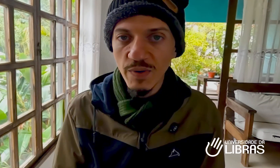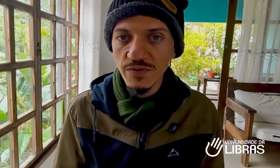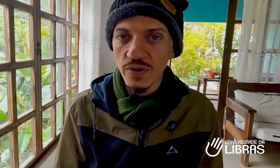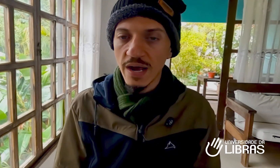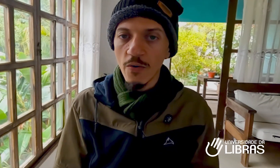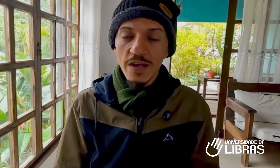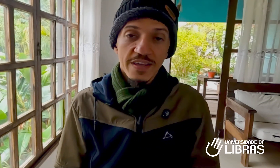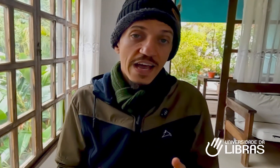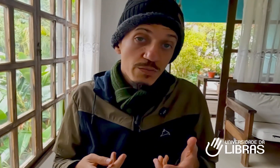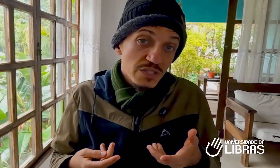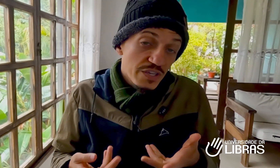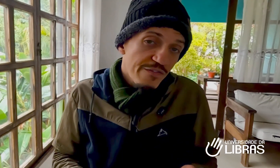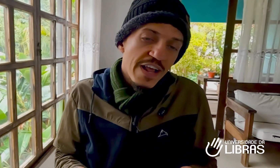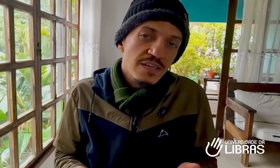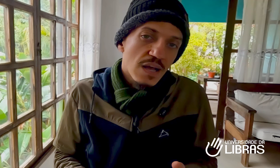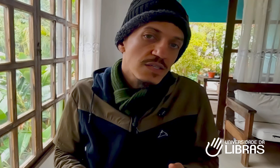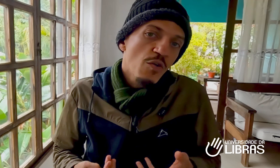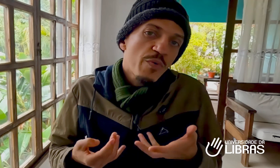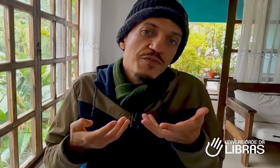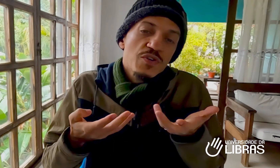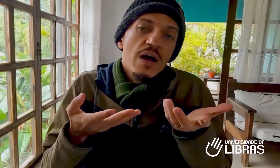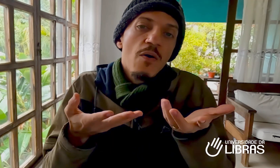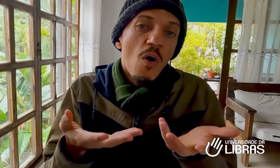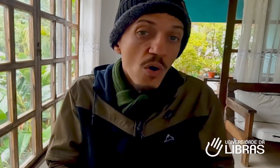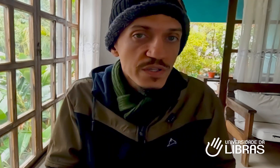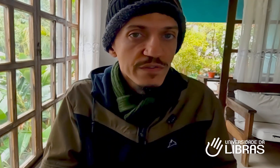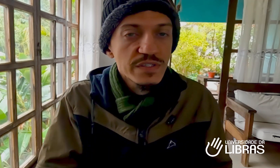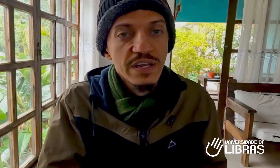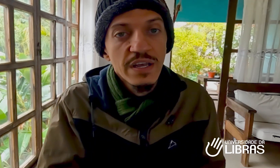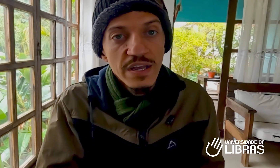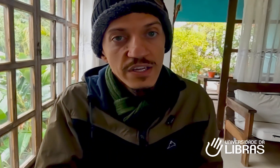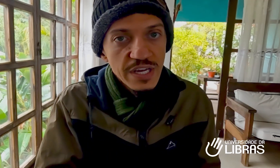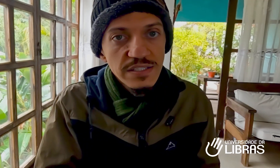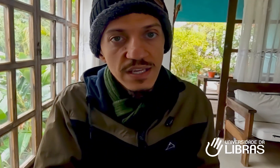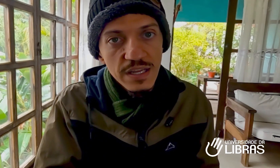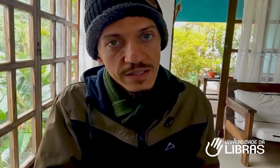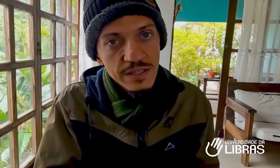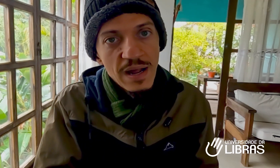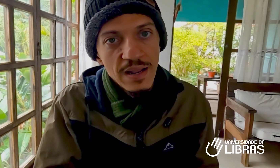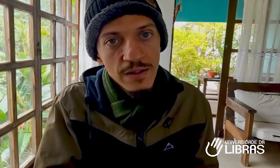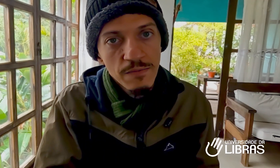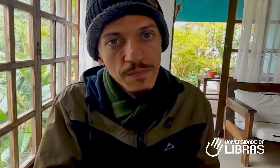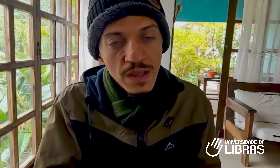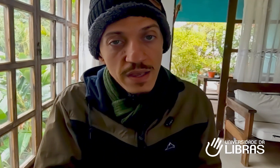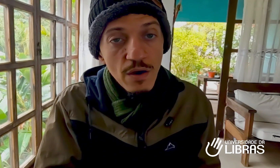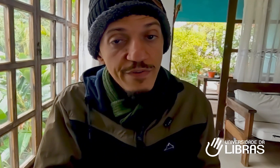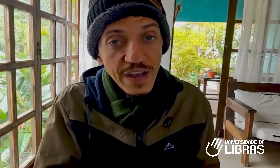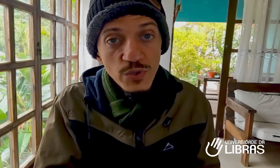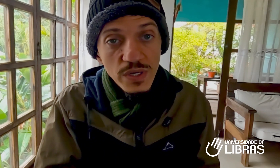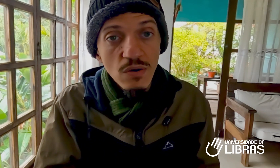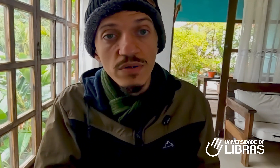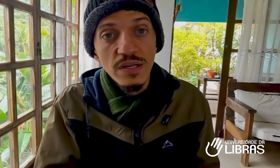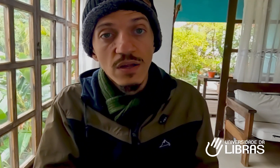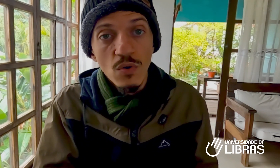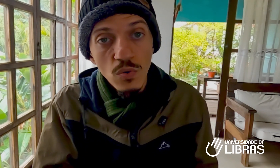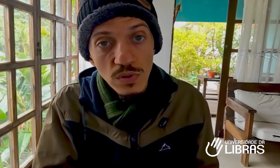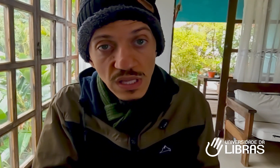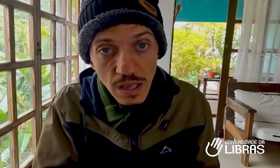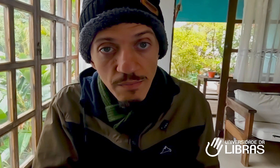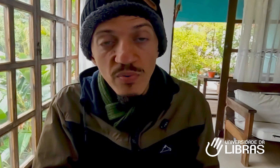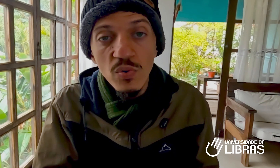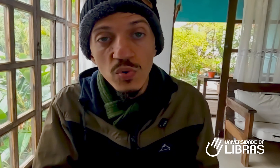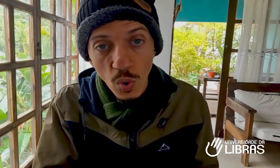destaque profissional, que é de uma diferenciação profissional onde você já está trabalhando. E eu vejo isso acontecendo